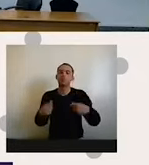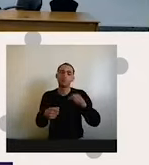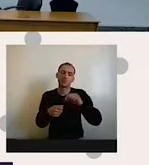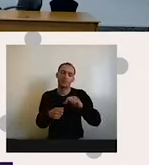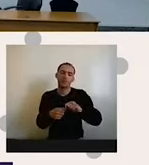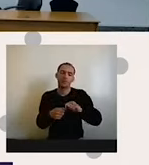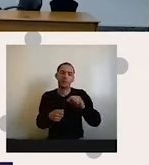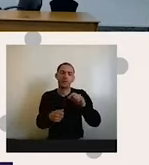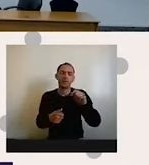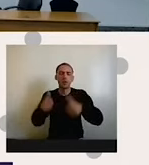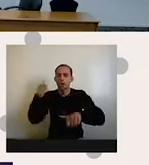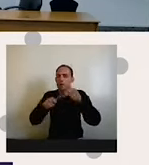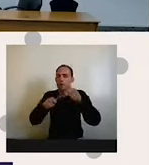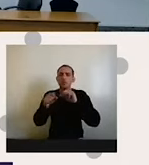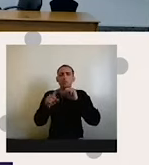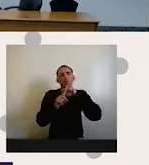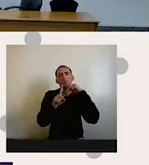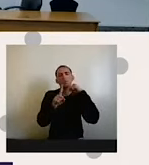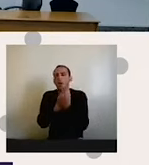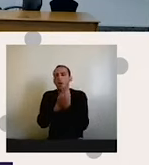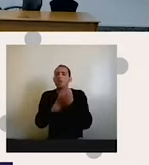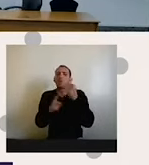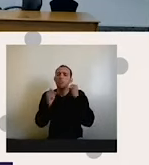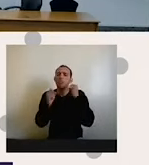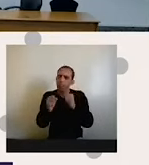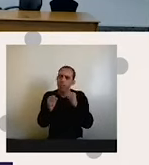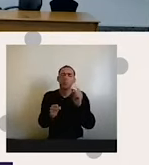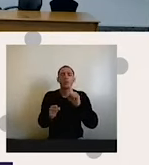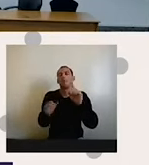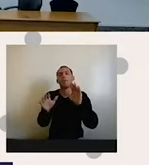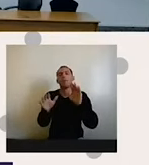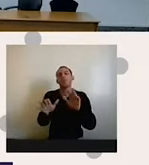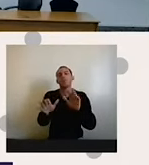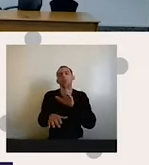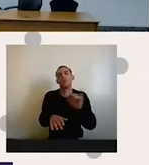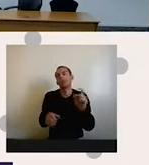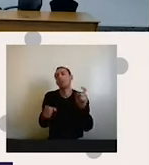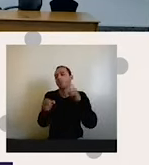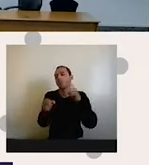ficar vai e volta sobre esse assunto.